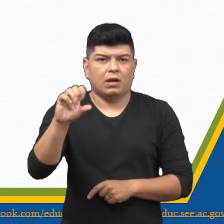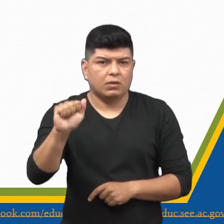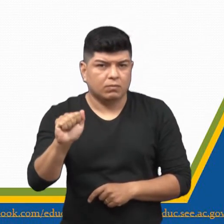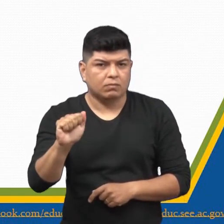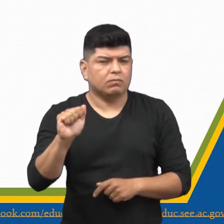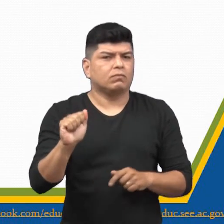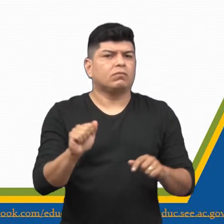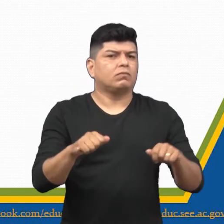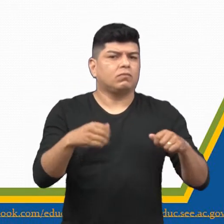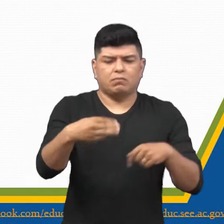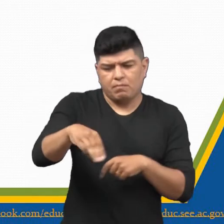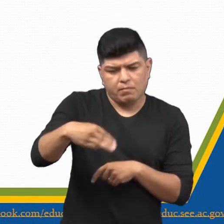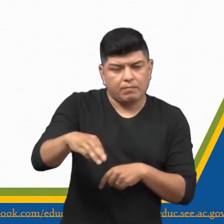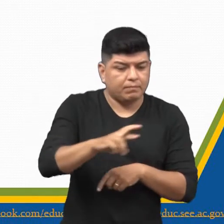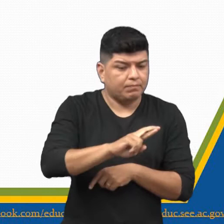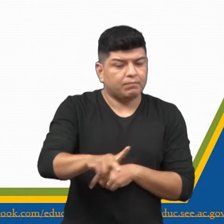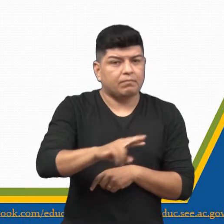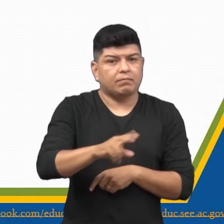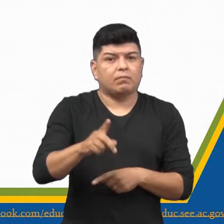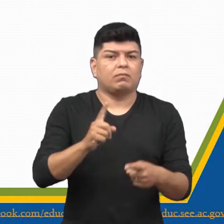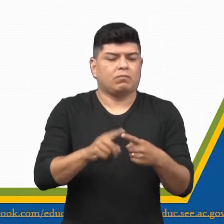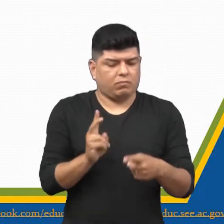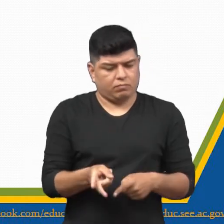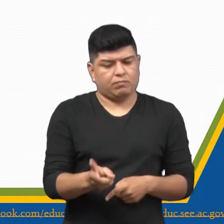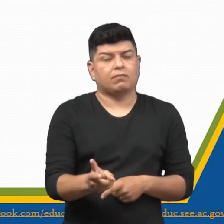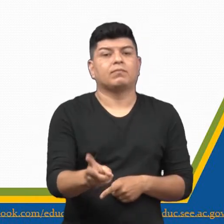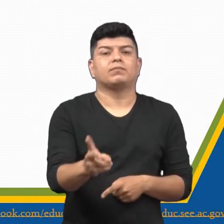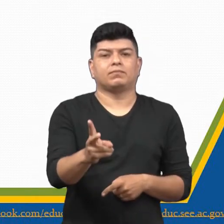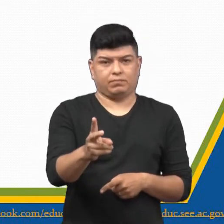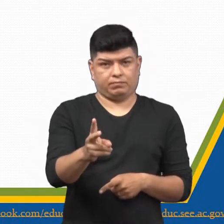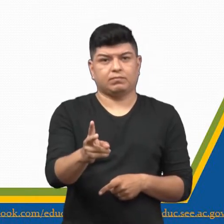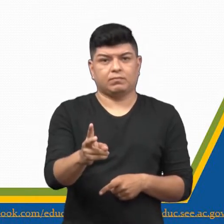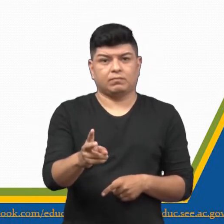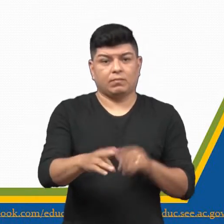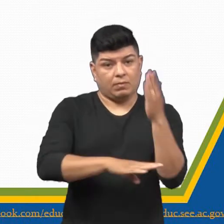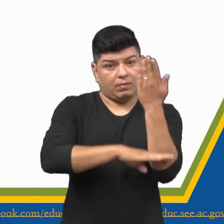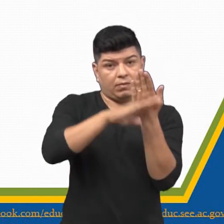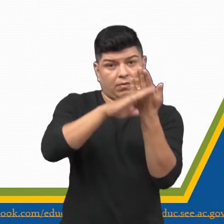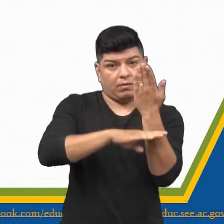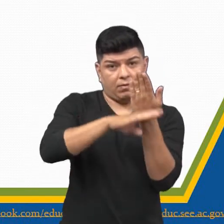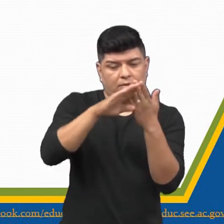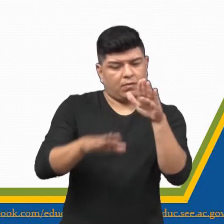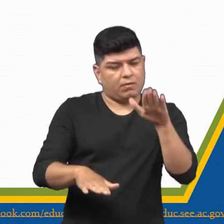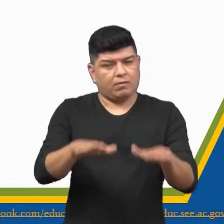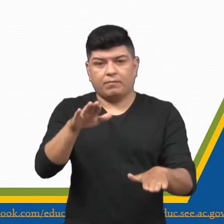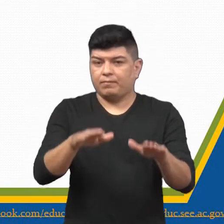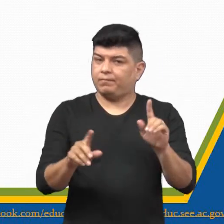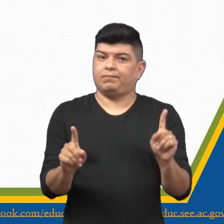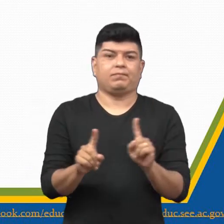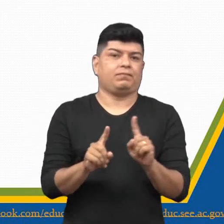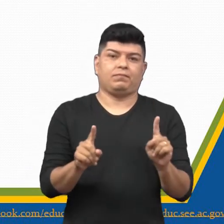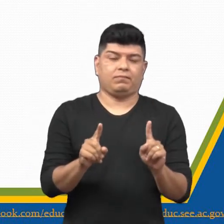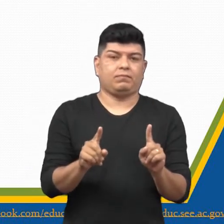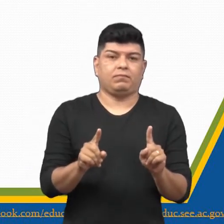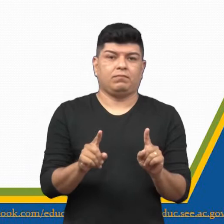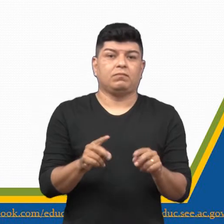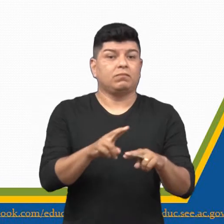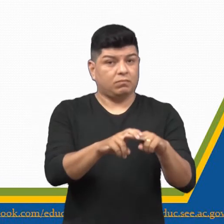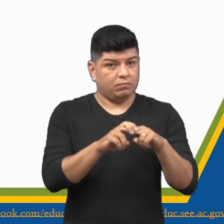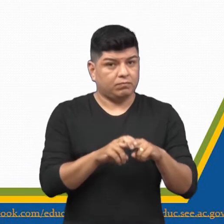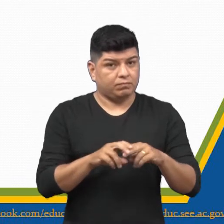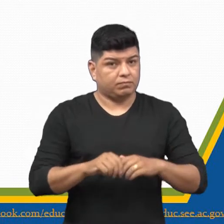expressão matemática porque ela é considerada constante. A temperatura não vai variar aqui. Então você tem essa